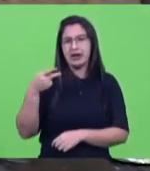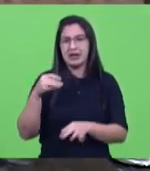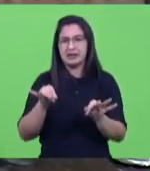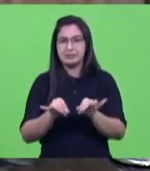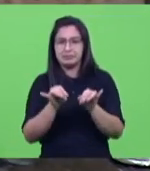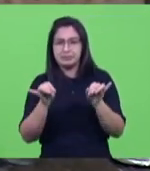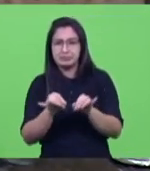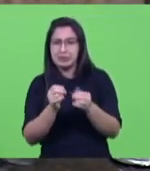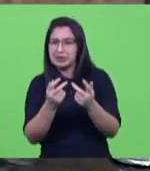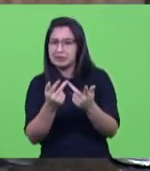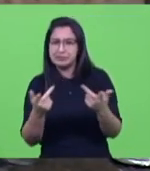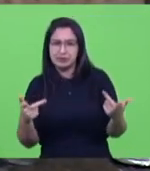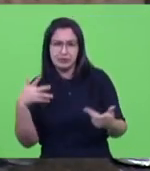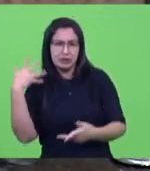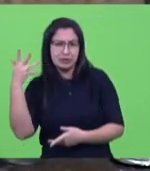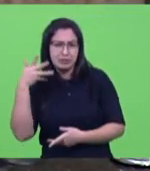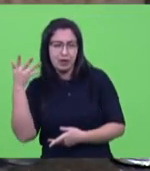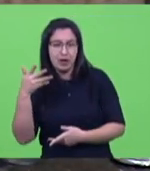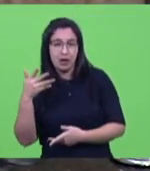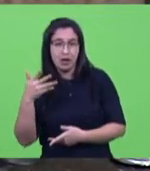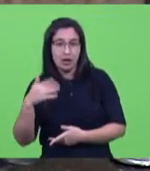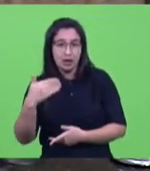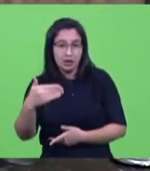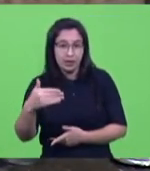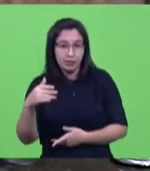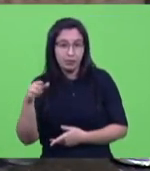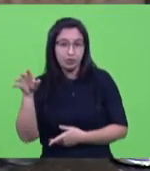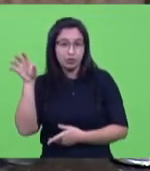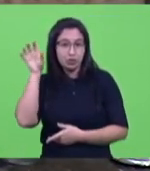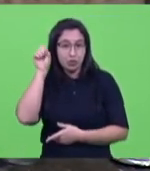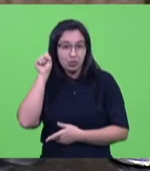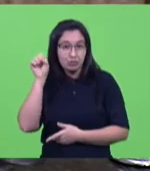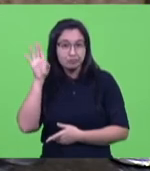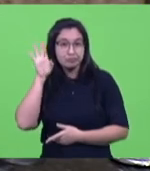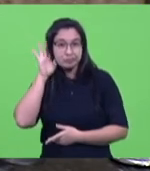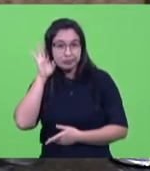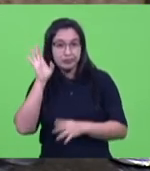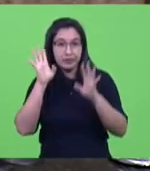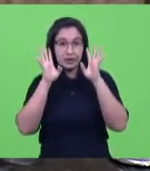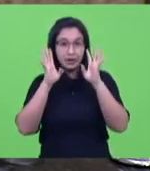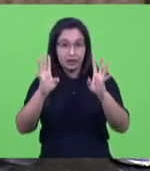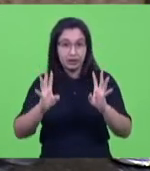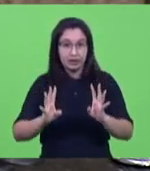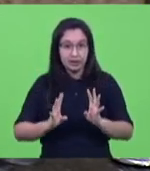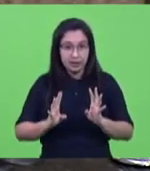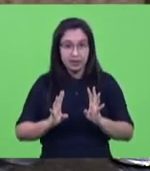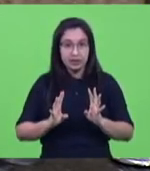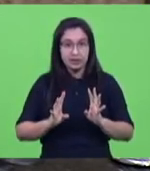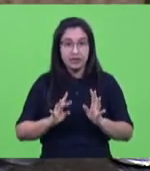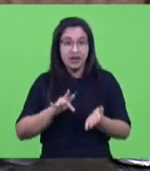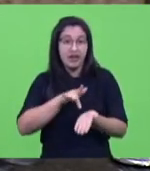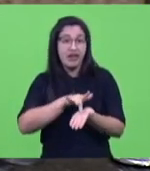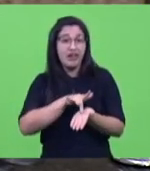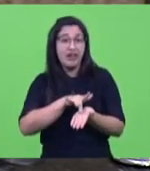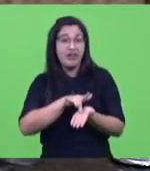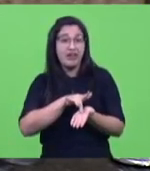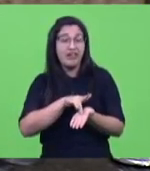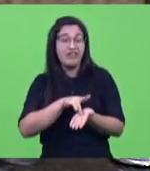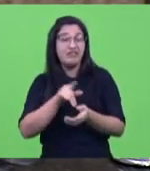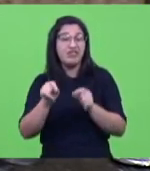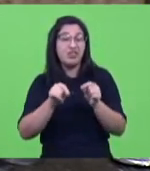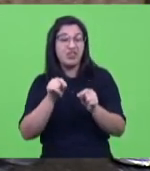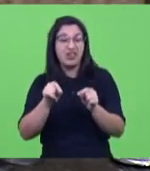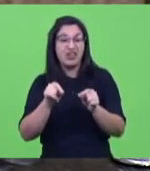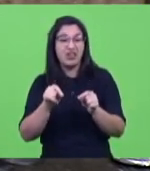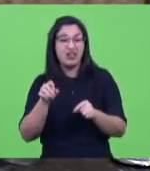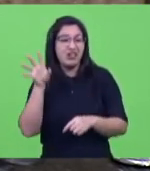sobre o assunto, aí, na hora de ouvir um pouco mais sobre o assunto, faz de conta que não ouve e sai do plenário.